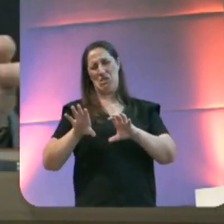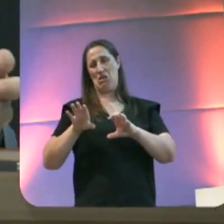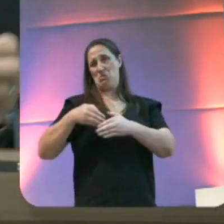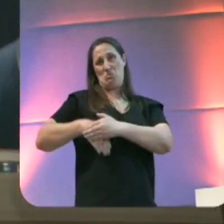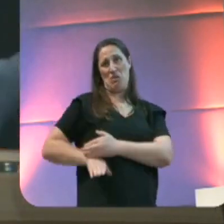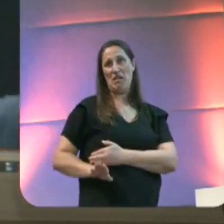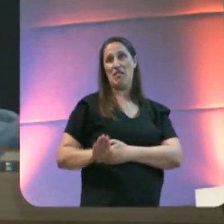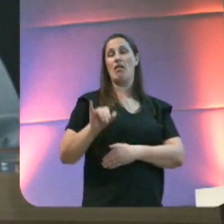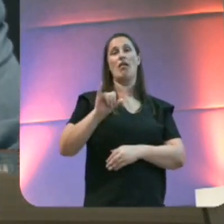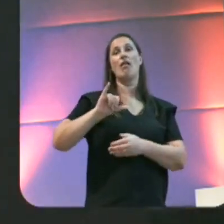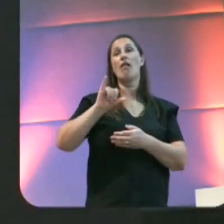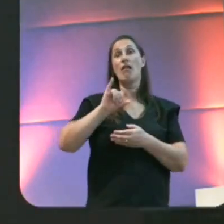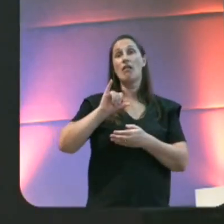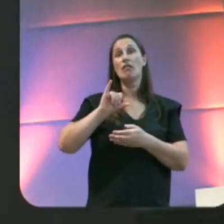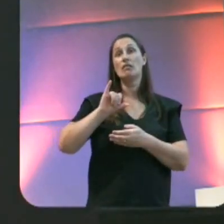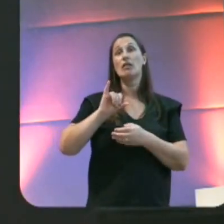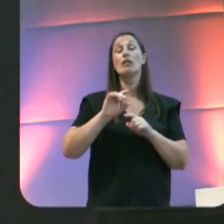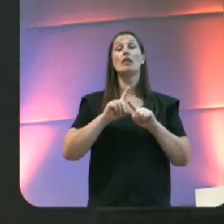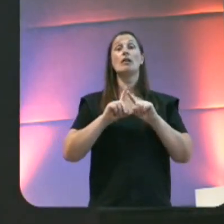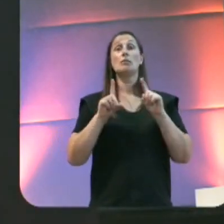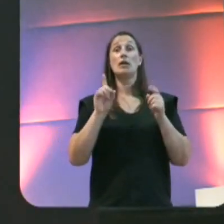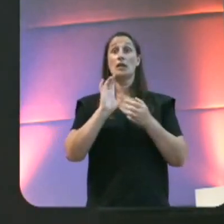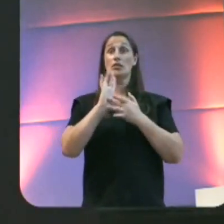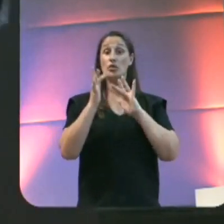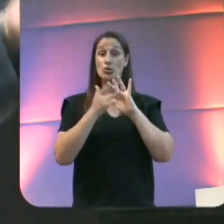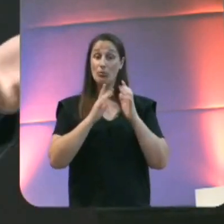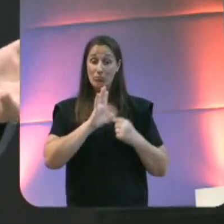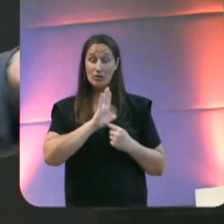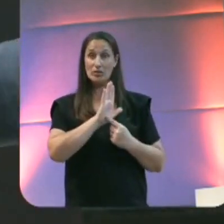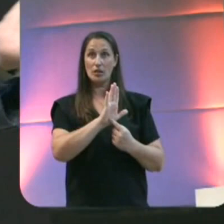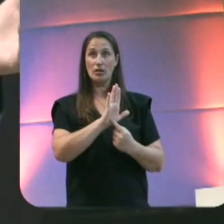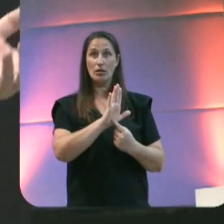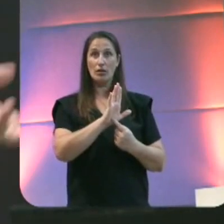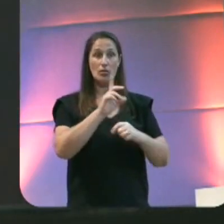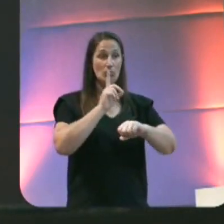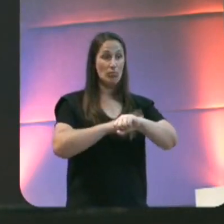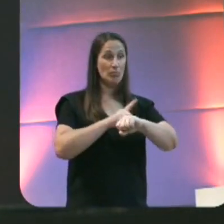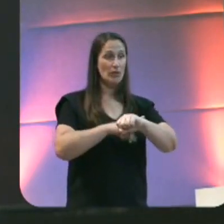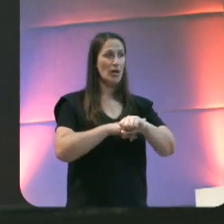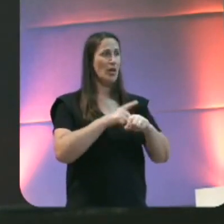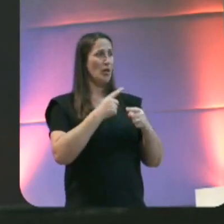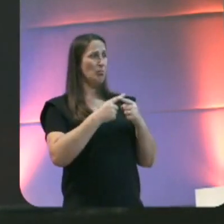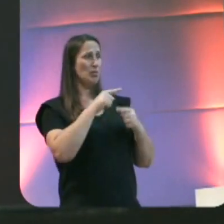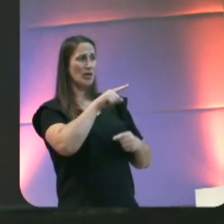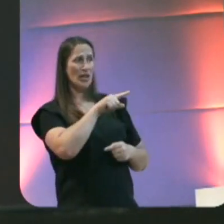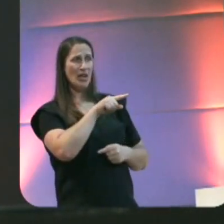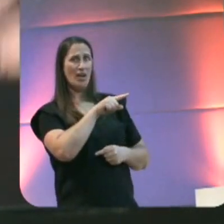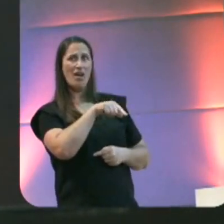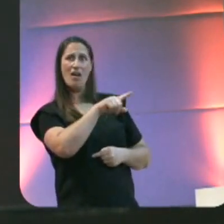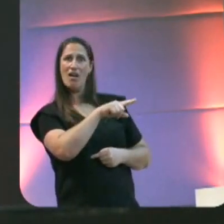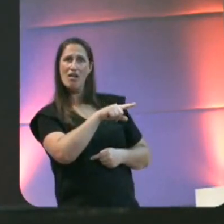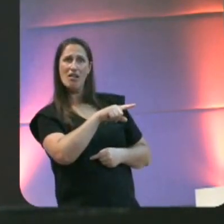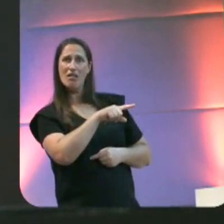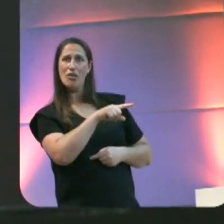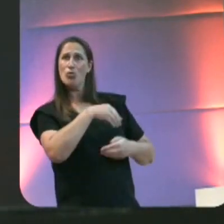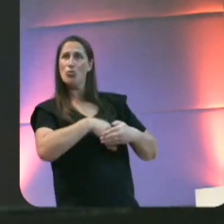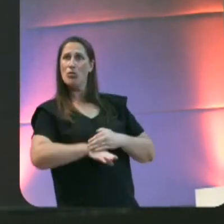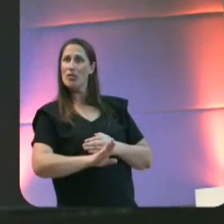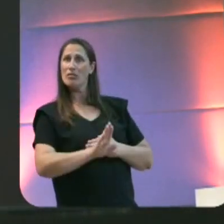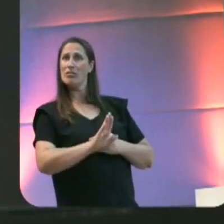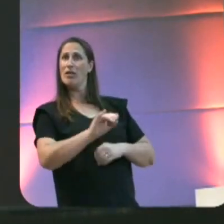está destacando. E eu acho que naquele momento as pessoas estavam dizendo: mas por que elas não levaram? Todo mundo sabe que tem